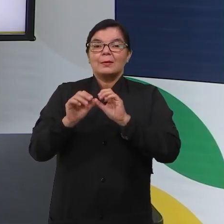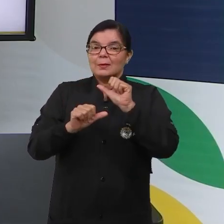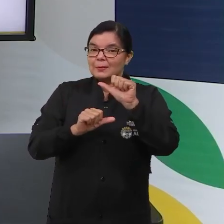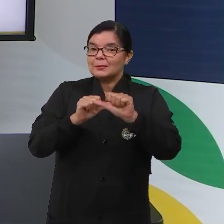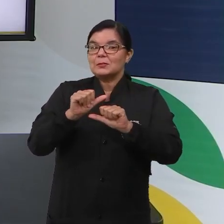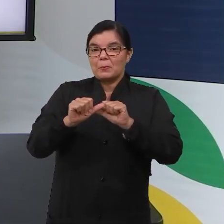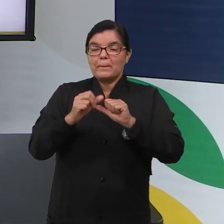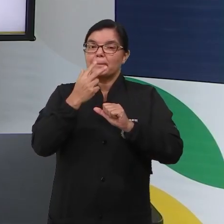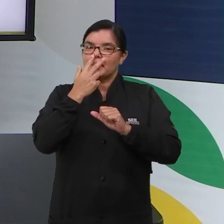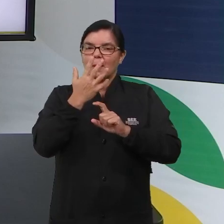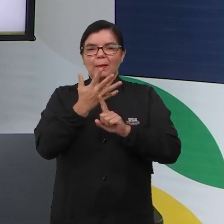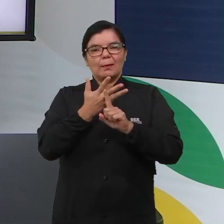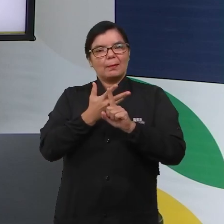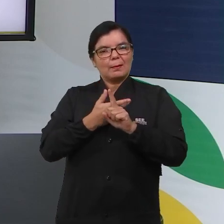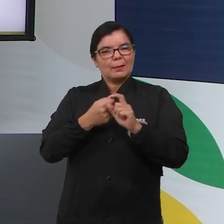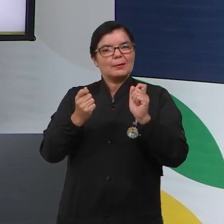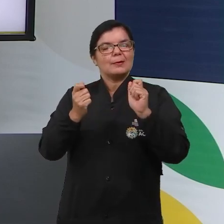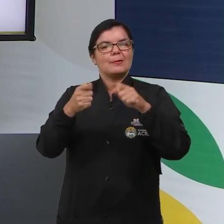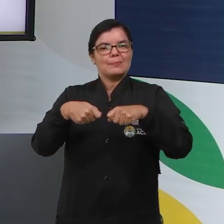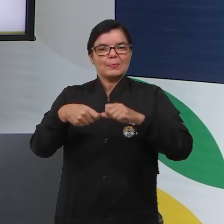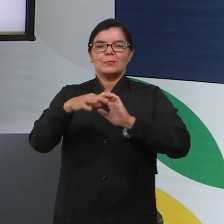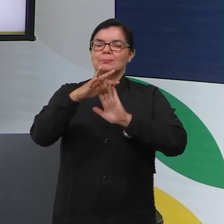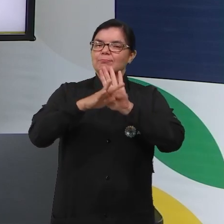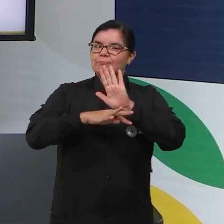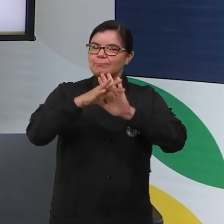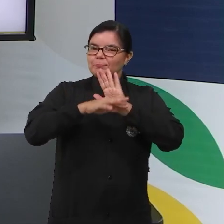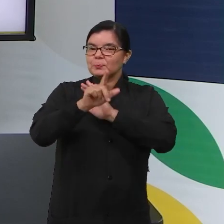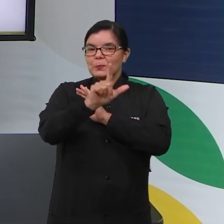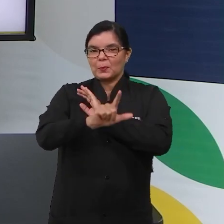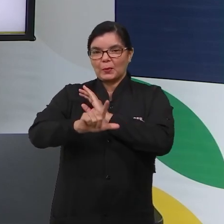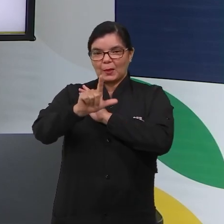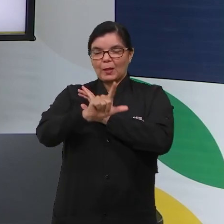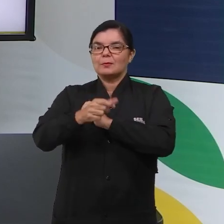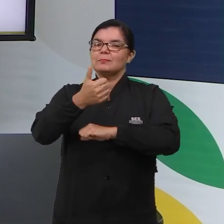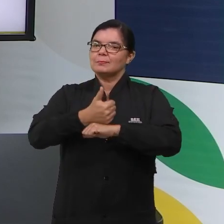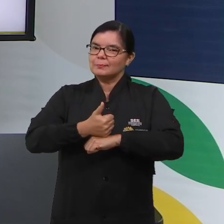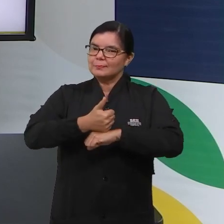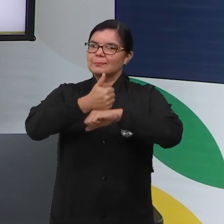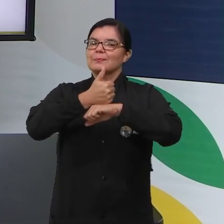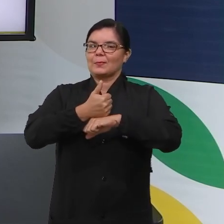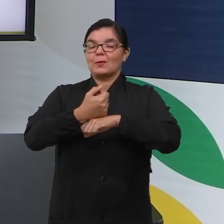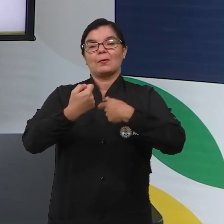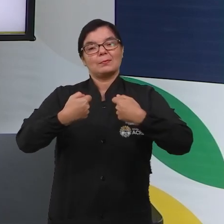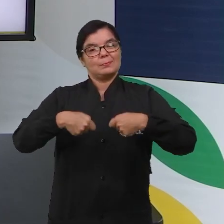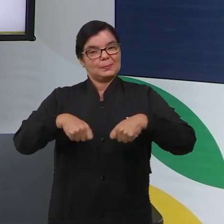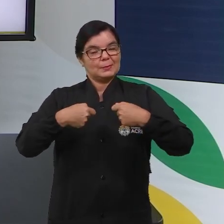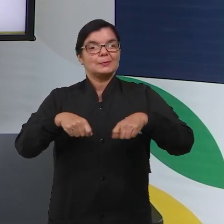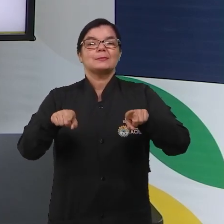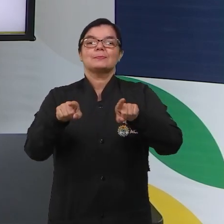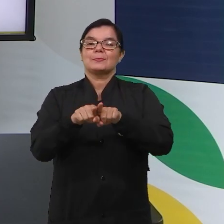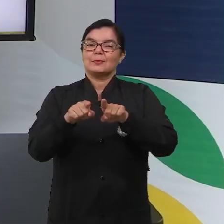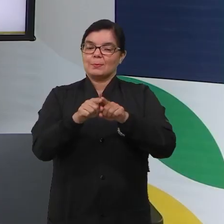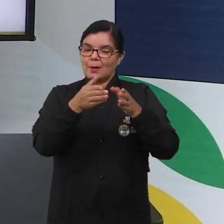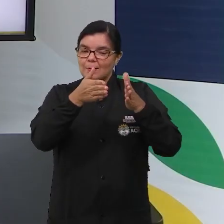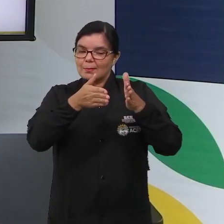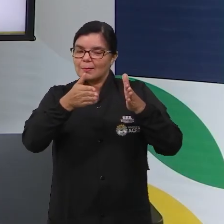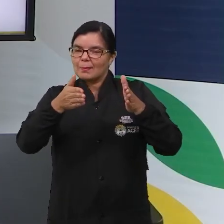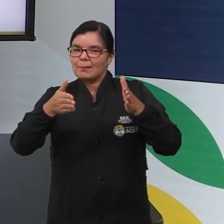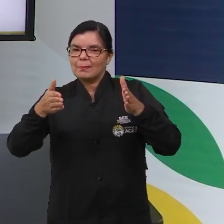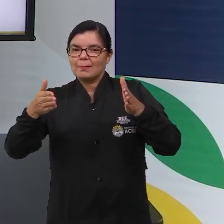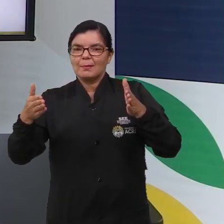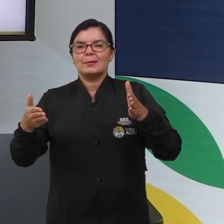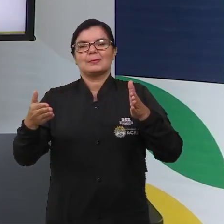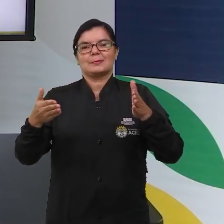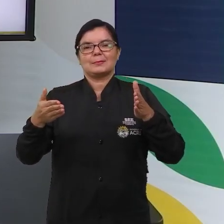transforma em arte. E para que eu produza um texto literário de qualidade, eu preciso ter essa sequência